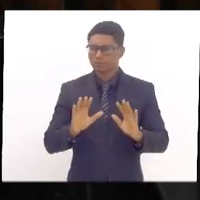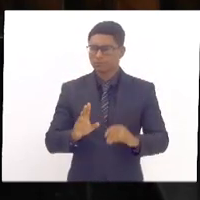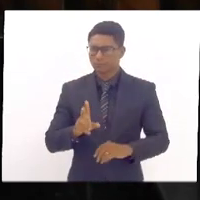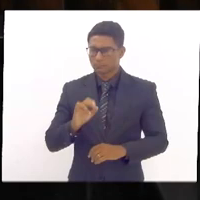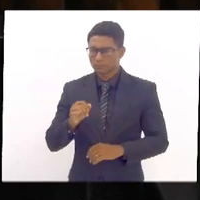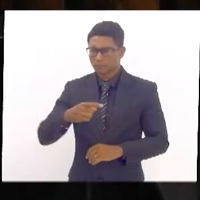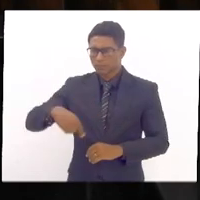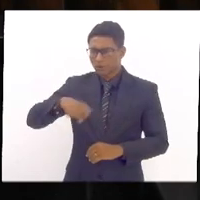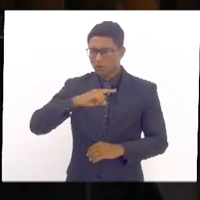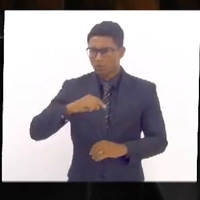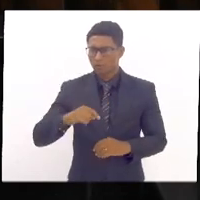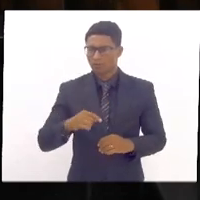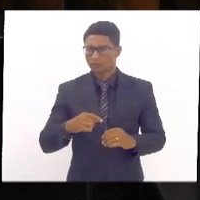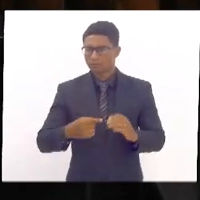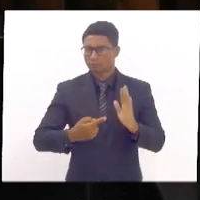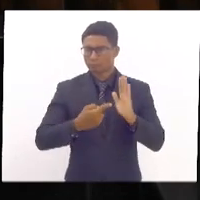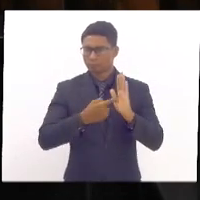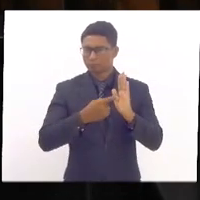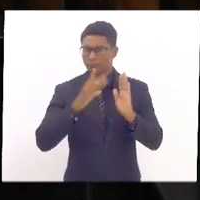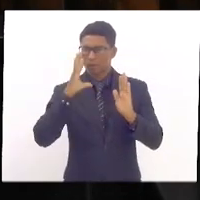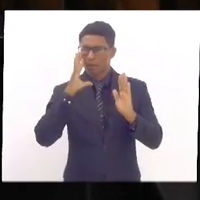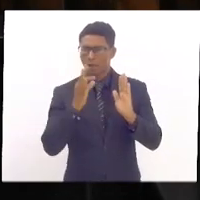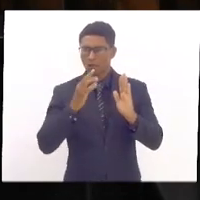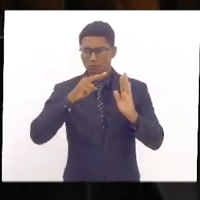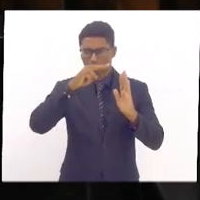atenção na leitura da matéria,